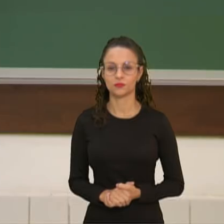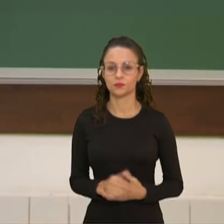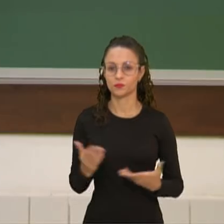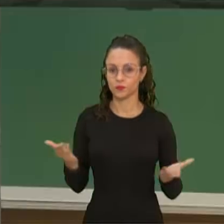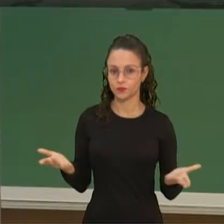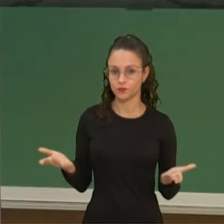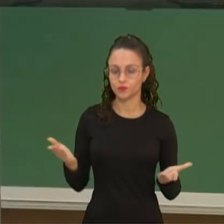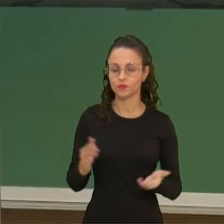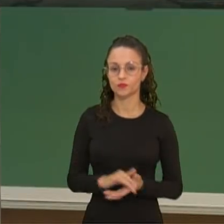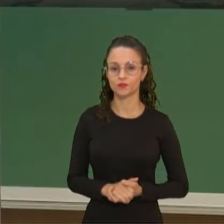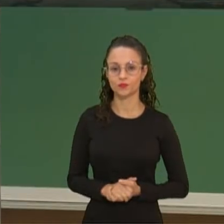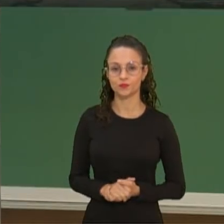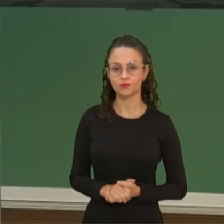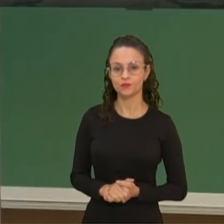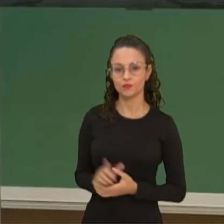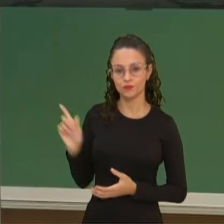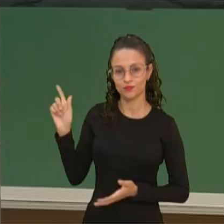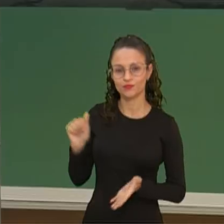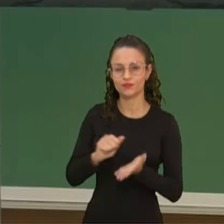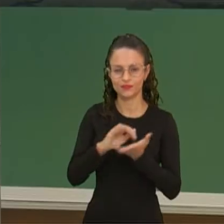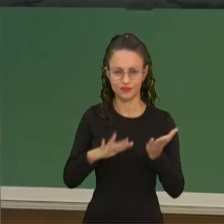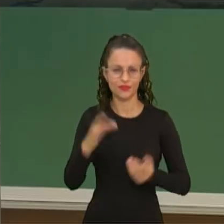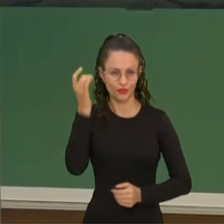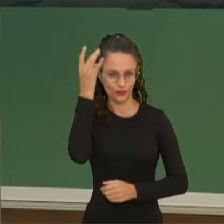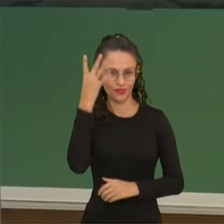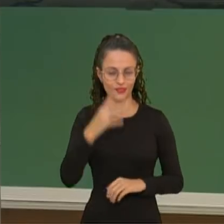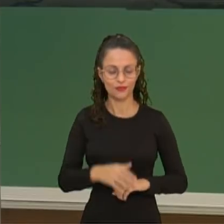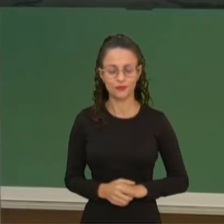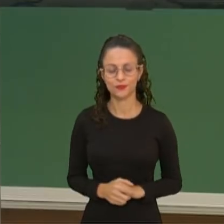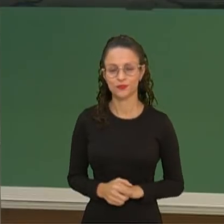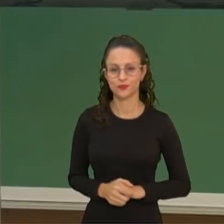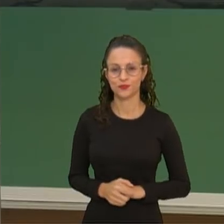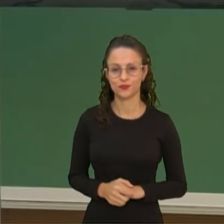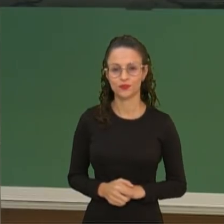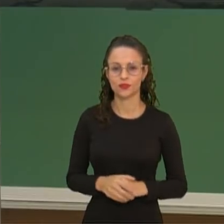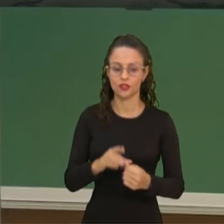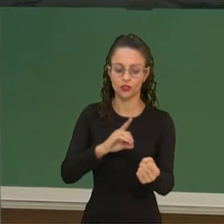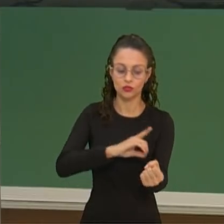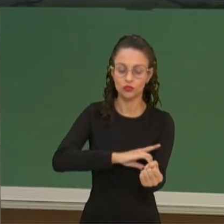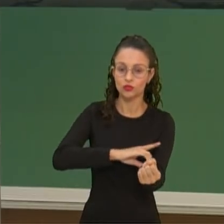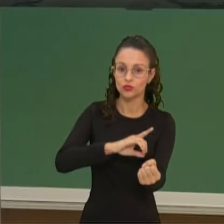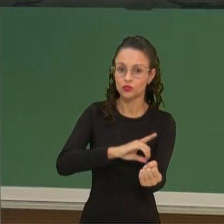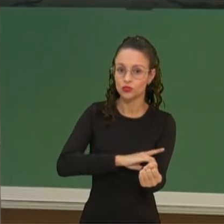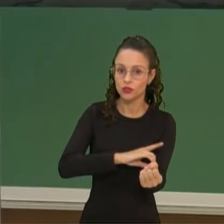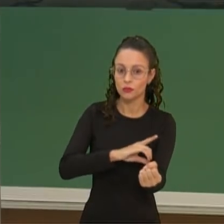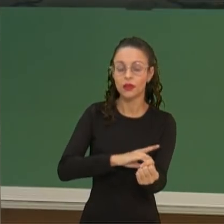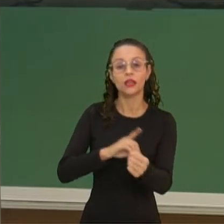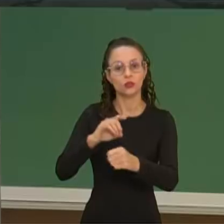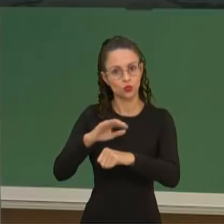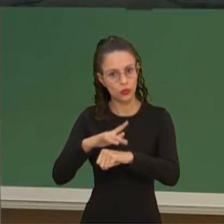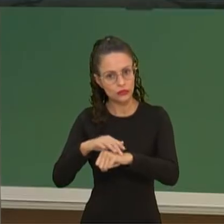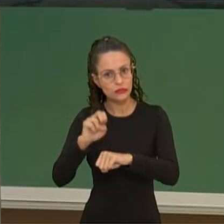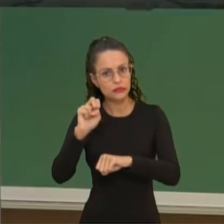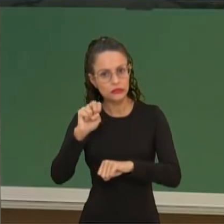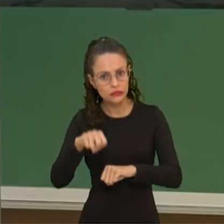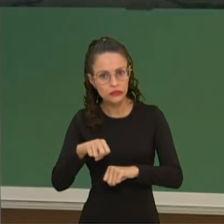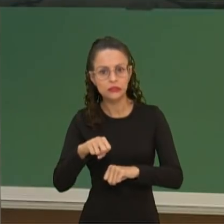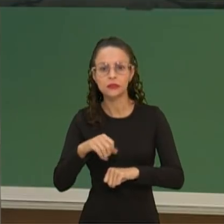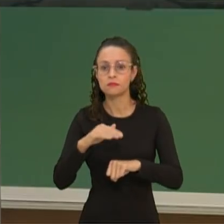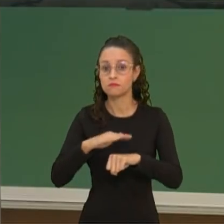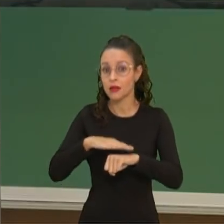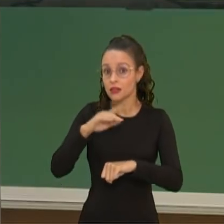Então, esse quiz aqui estava fácil, né? Diabetes é uma doença que sim, ela aumenta as chances de